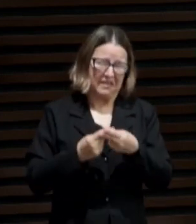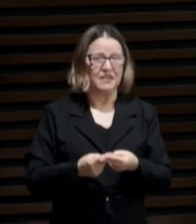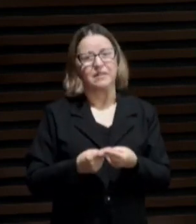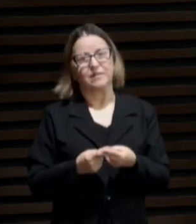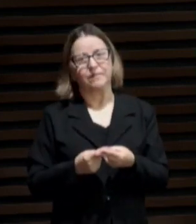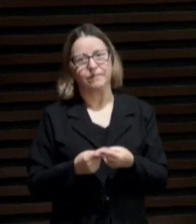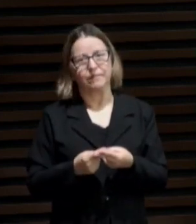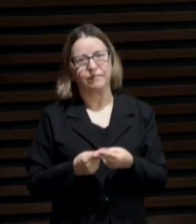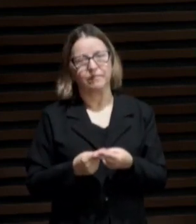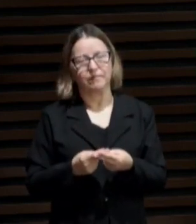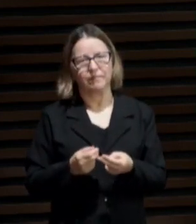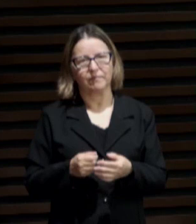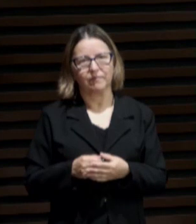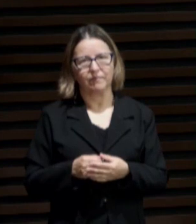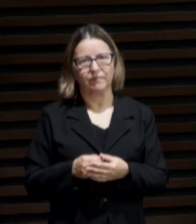essa fila que não anda,